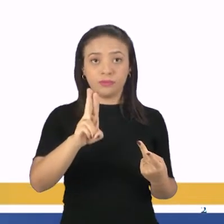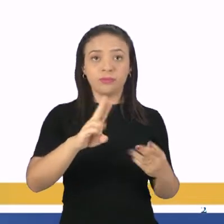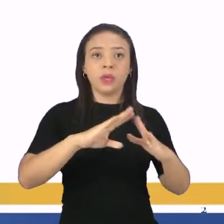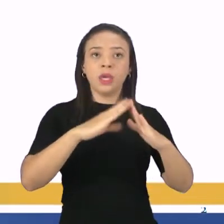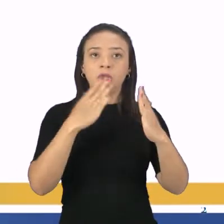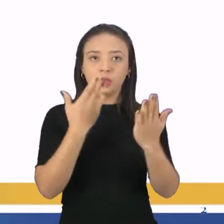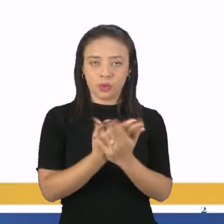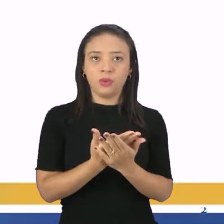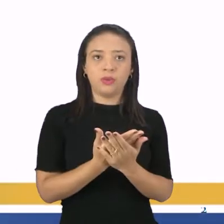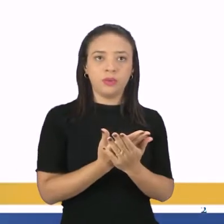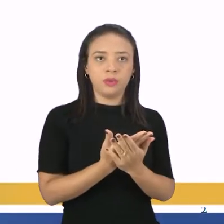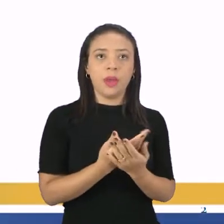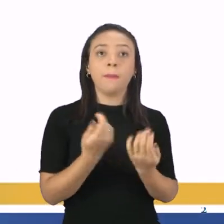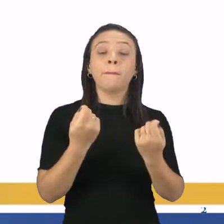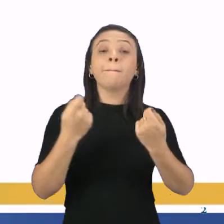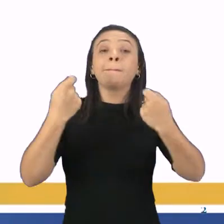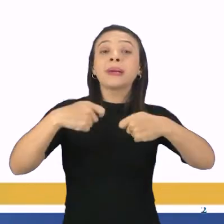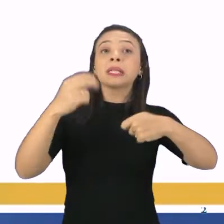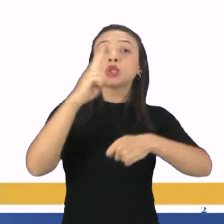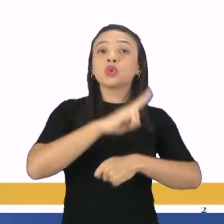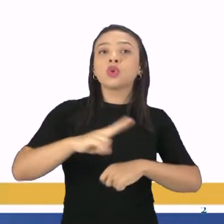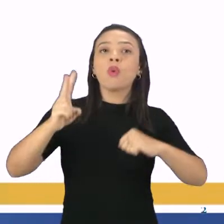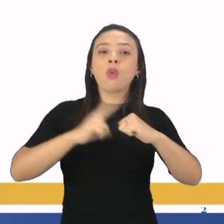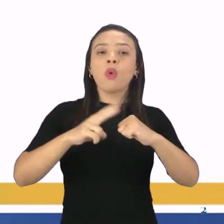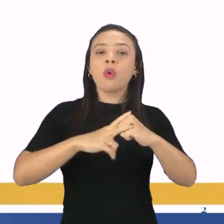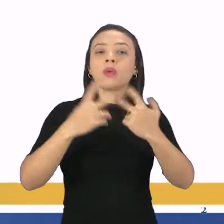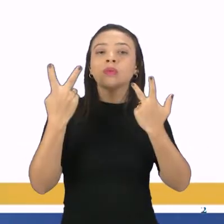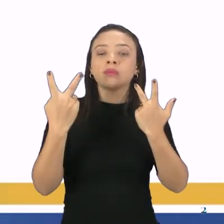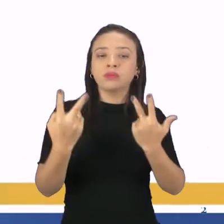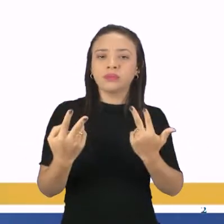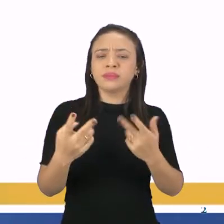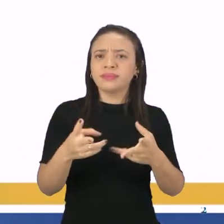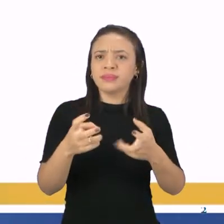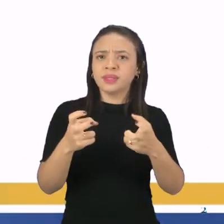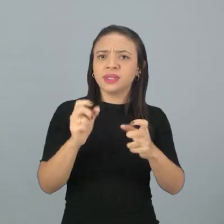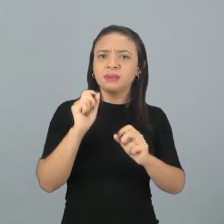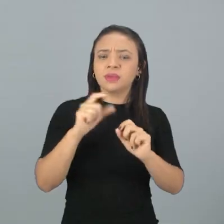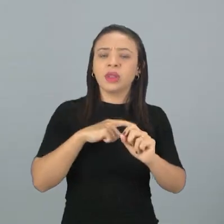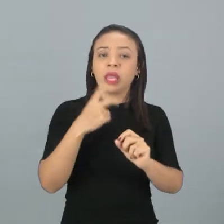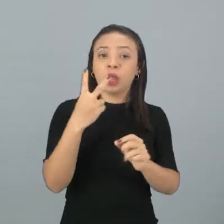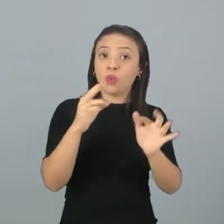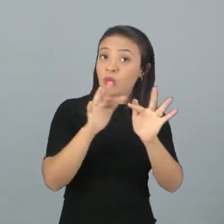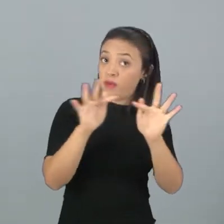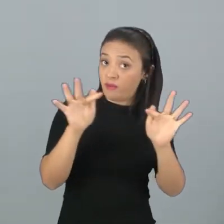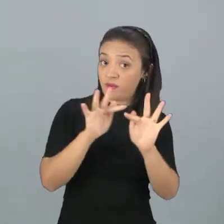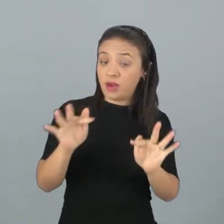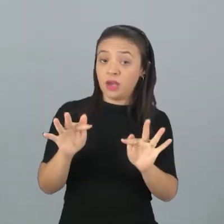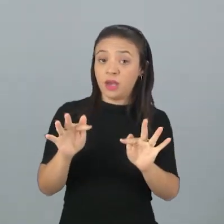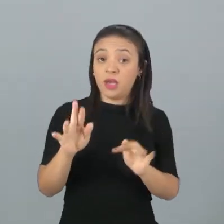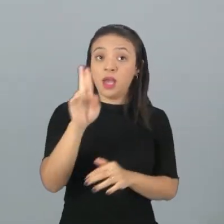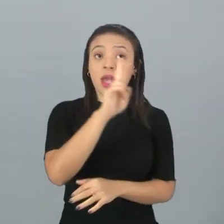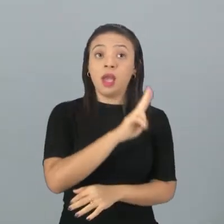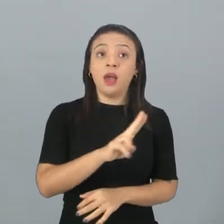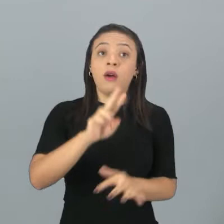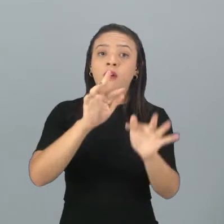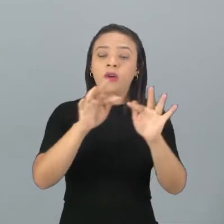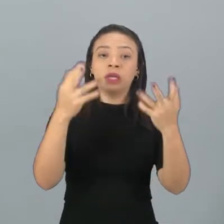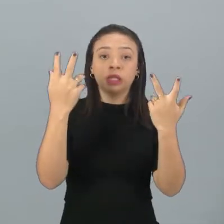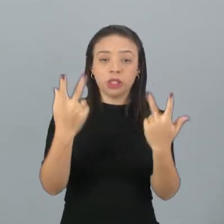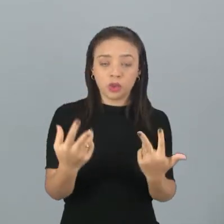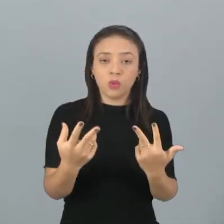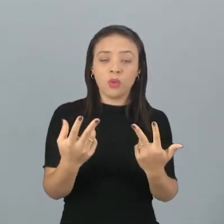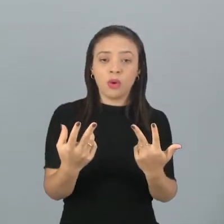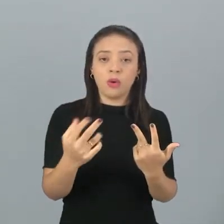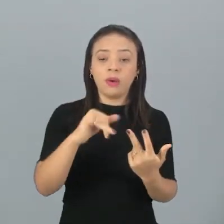at school, deve-se usar o mesmo verbo. Perceberam aí que nessas duas frases eu usei a mesma sentença em inglês,